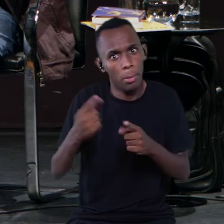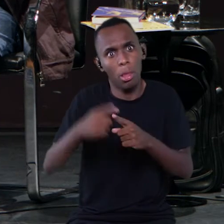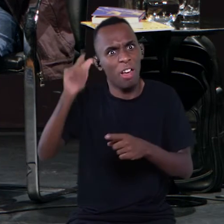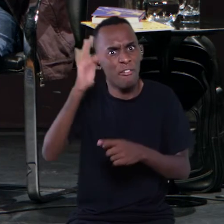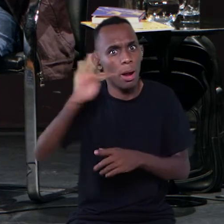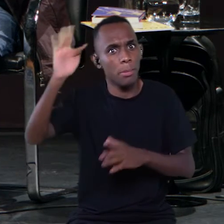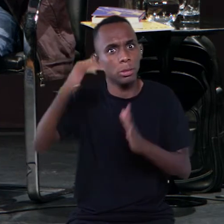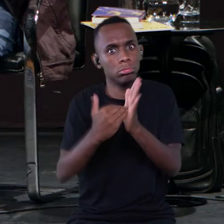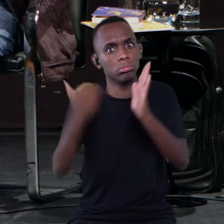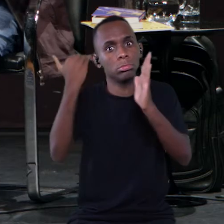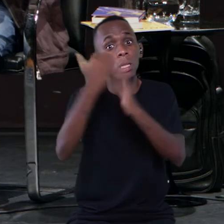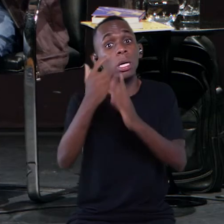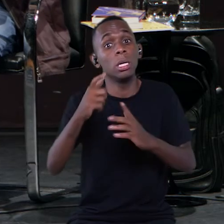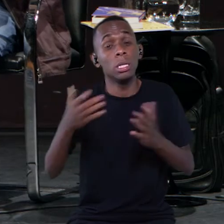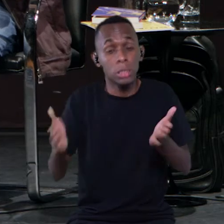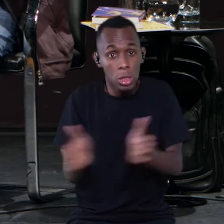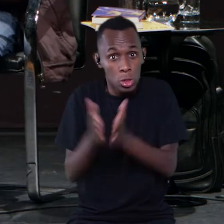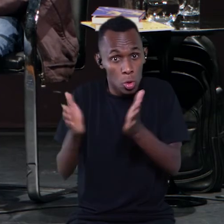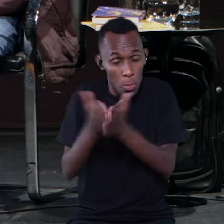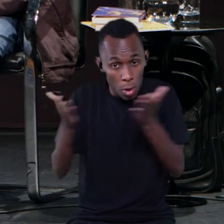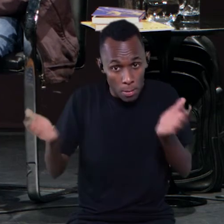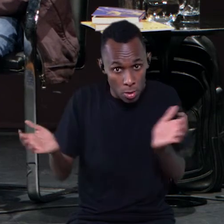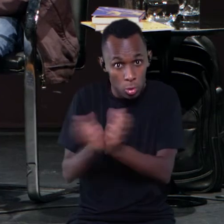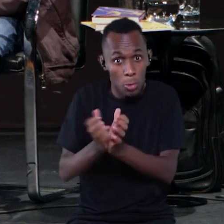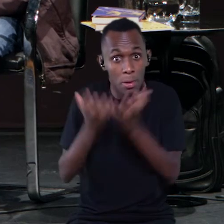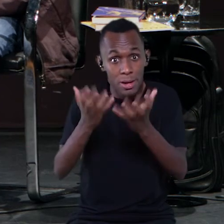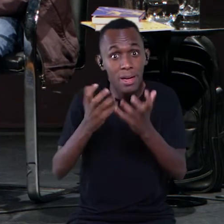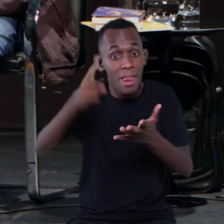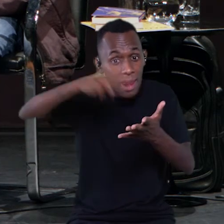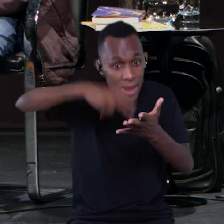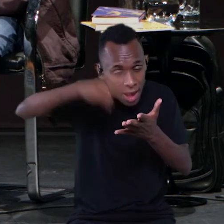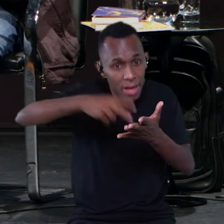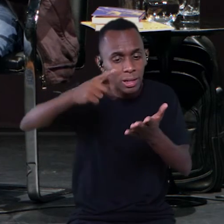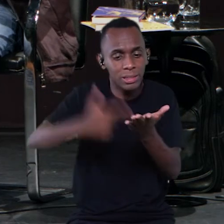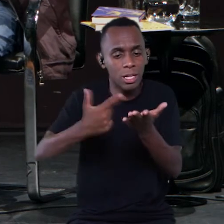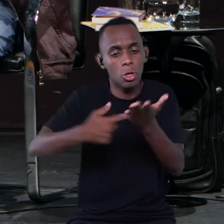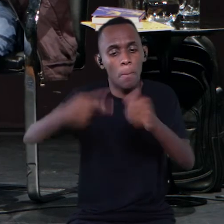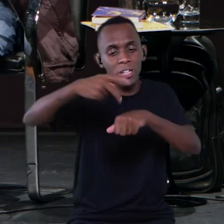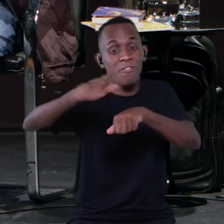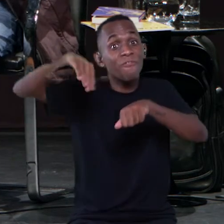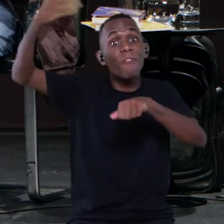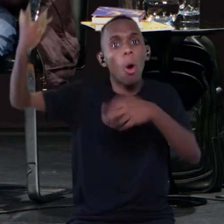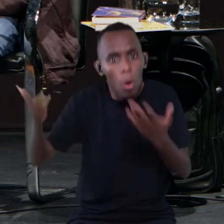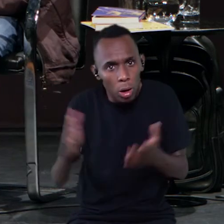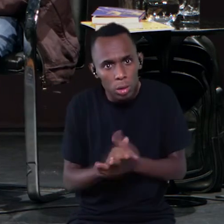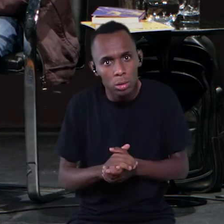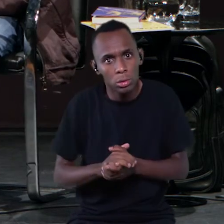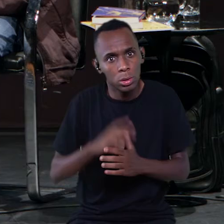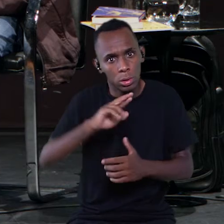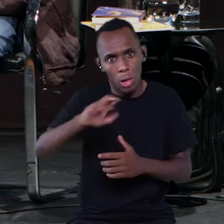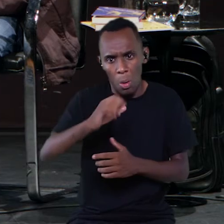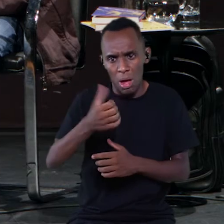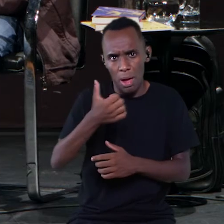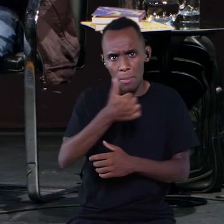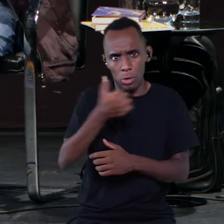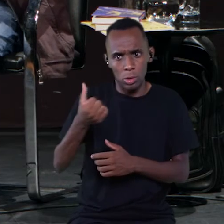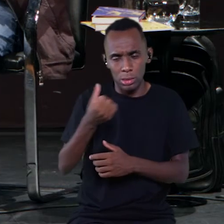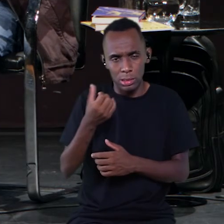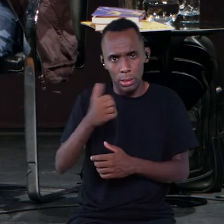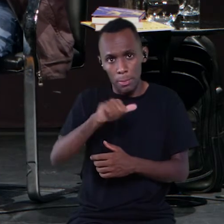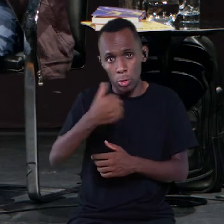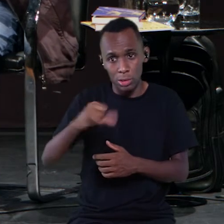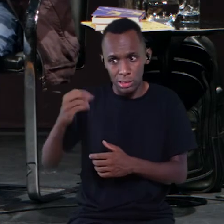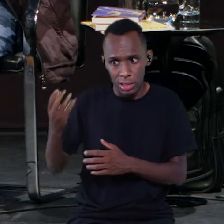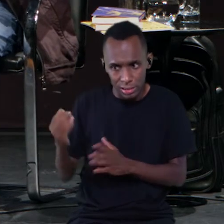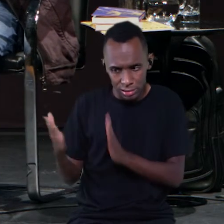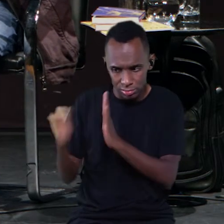mundo, essa população está interessada em ler a literatura latino-americana. E não é o boom dos anos 60. Não é pelo interesse